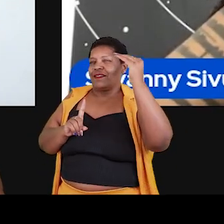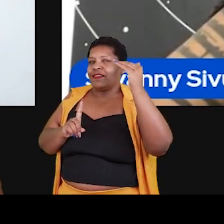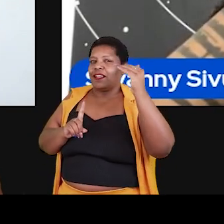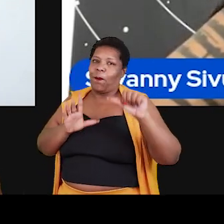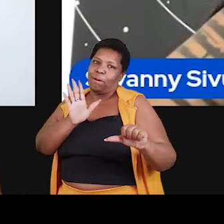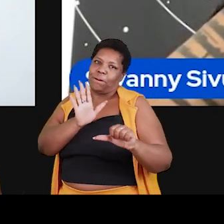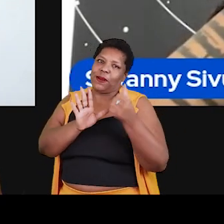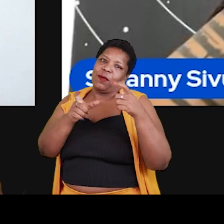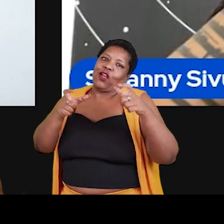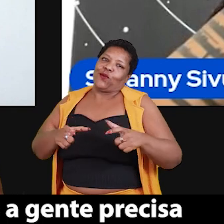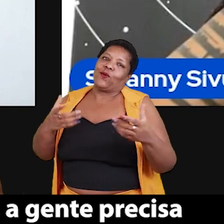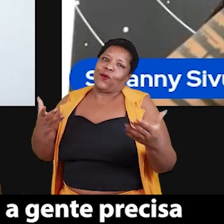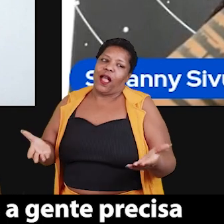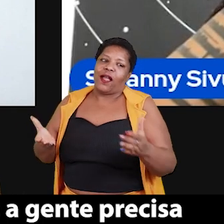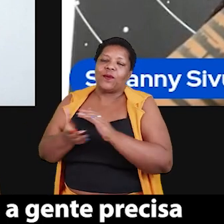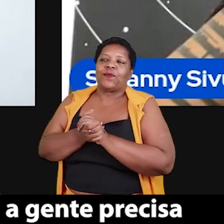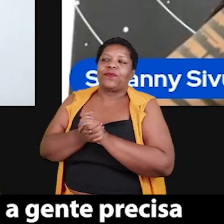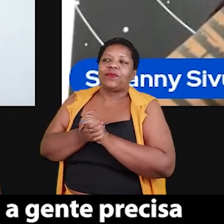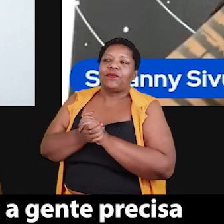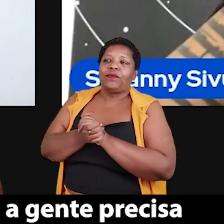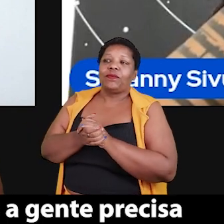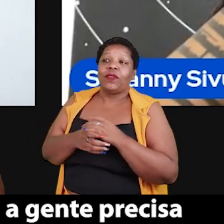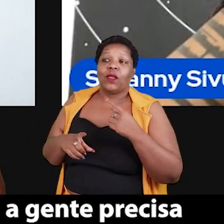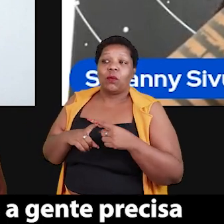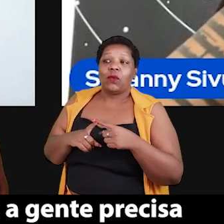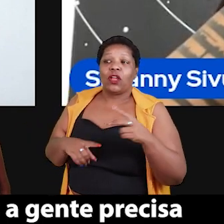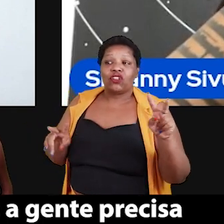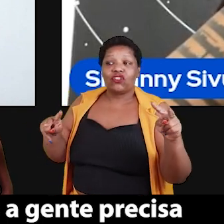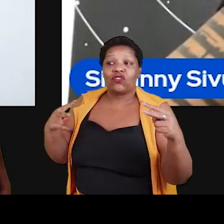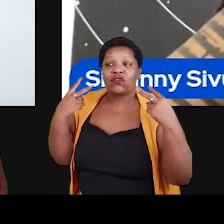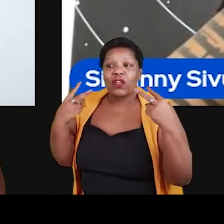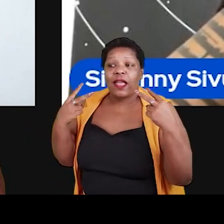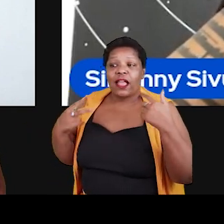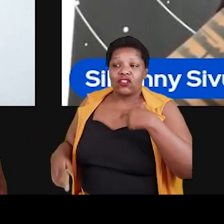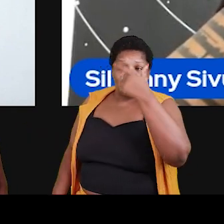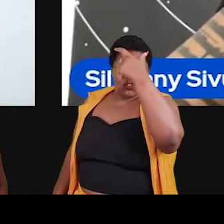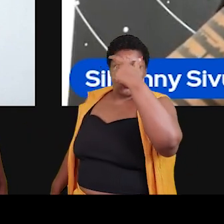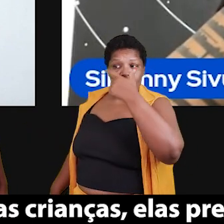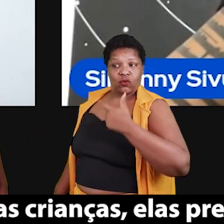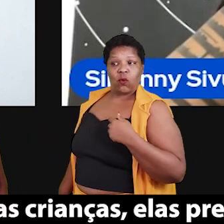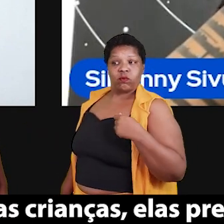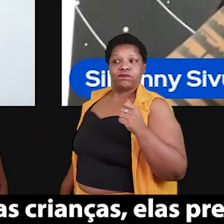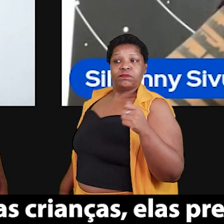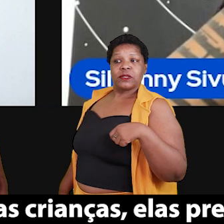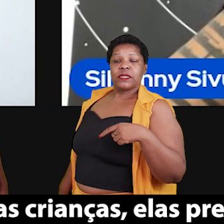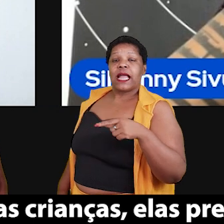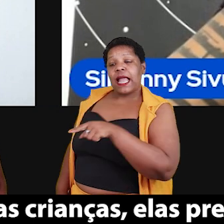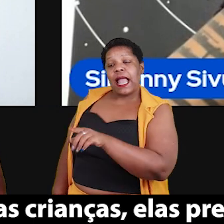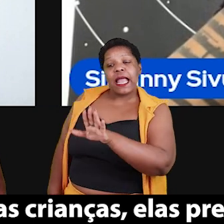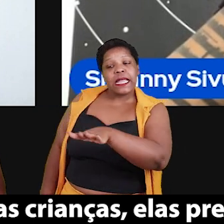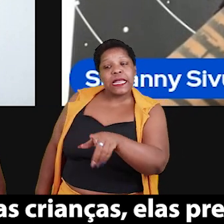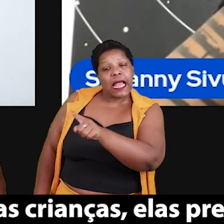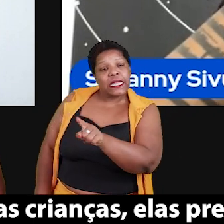o primeiro lugar, assim, porque a gente precisa se ver como indivíduo, né? Eles, para mim, aquelas crianças